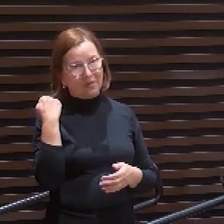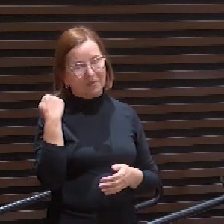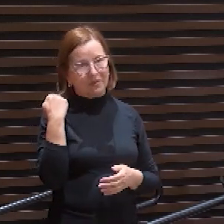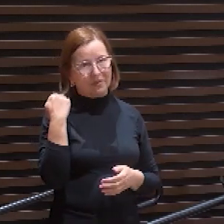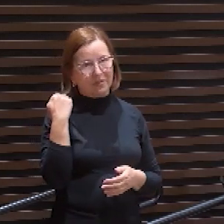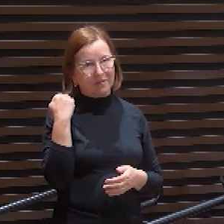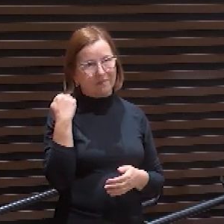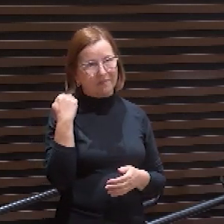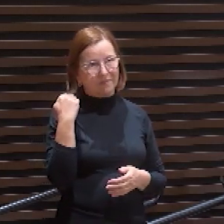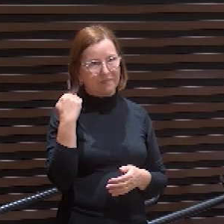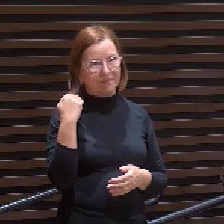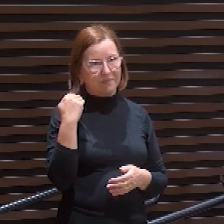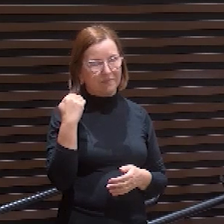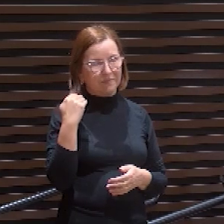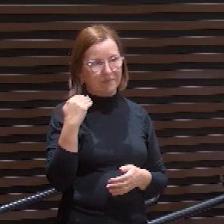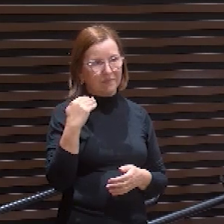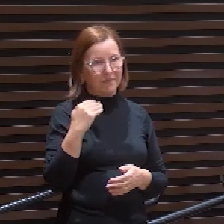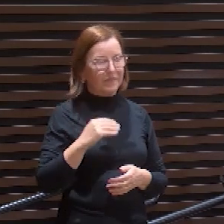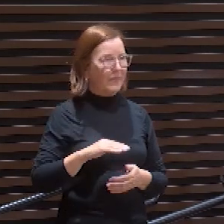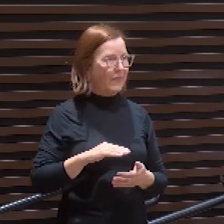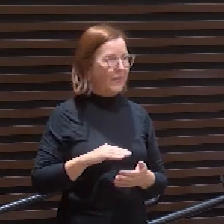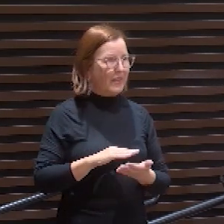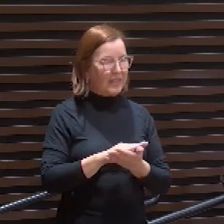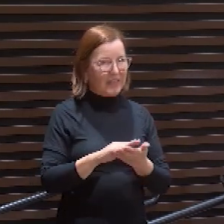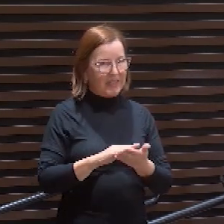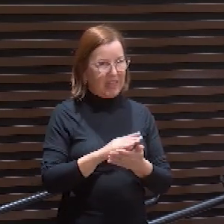E nada de nós.